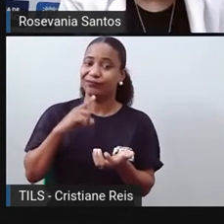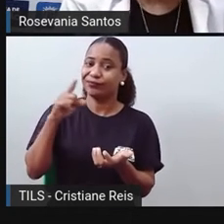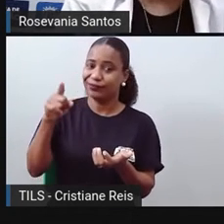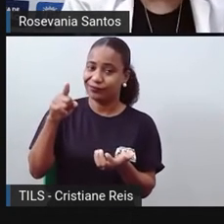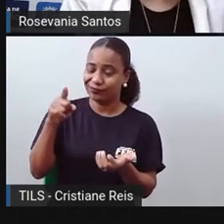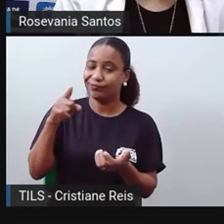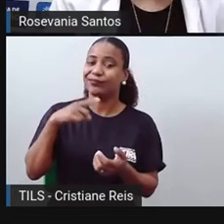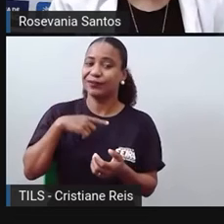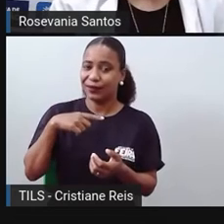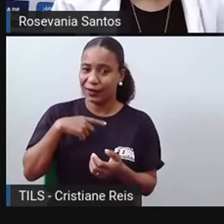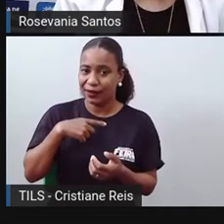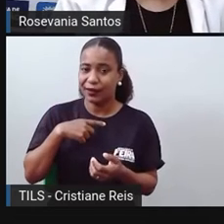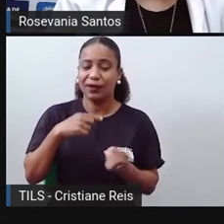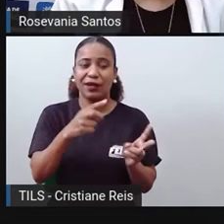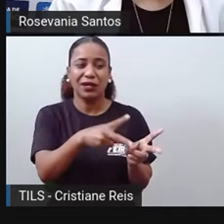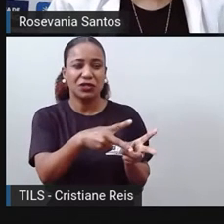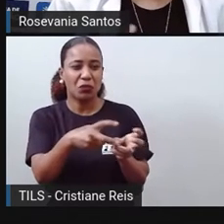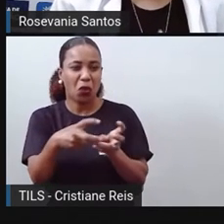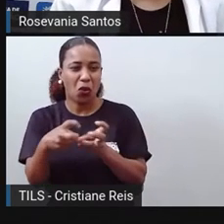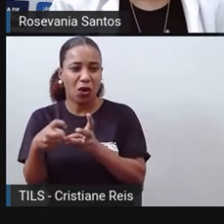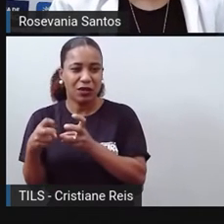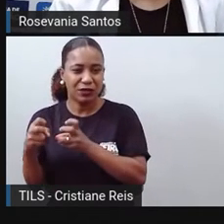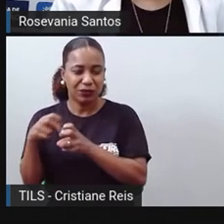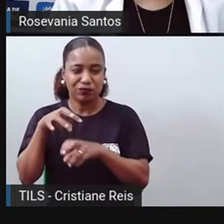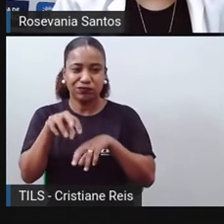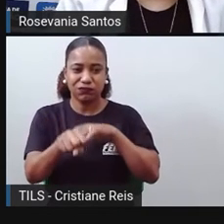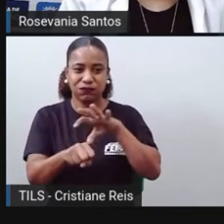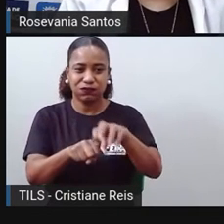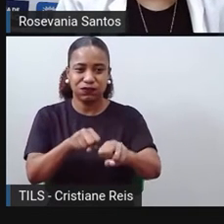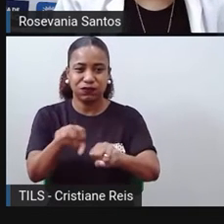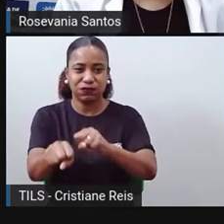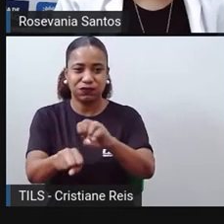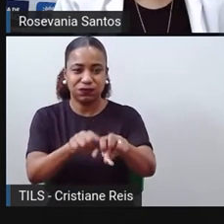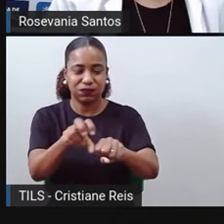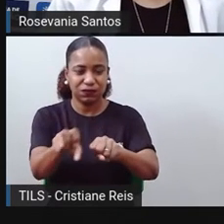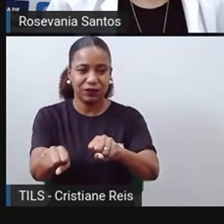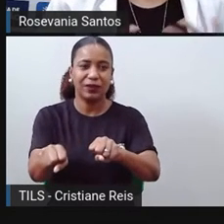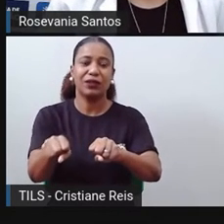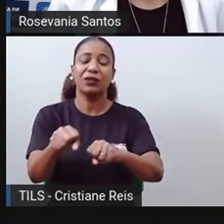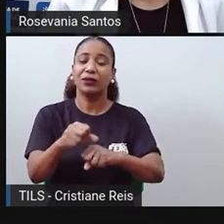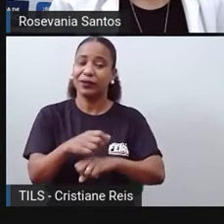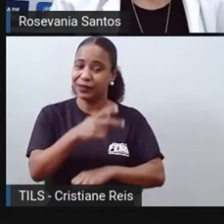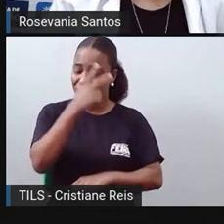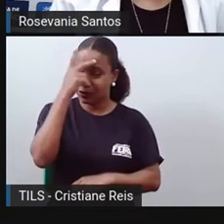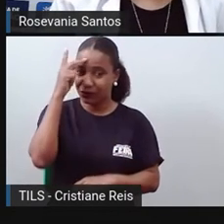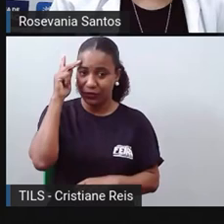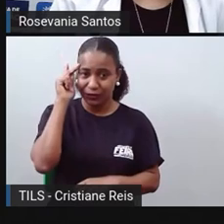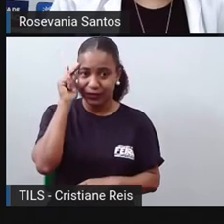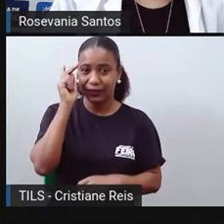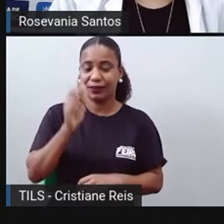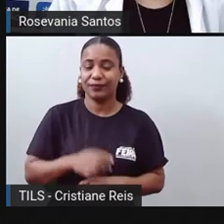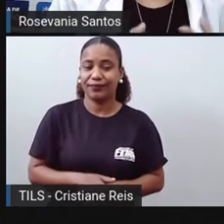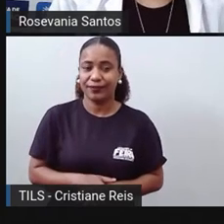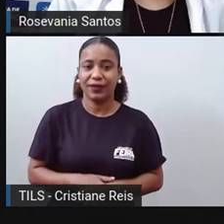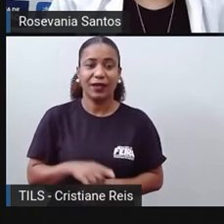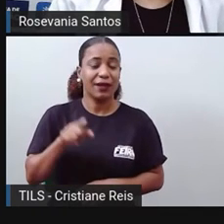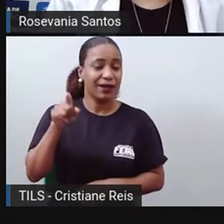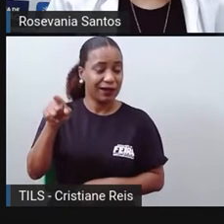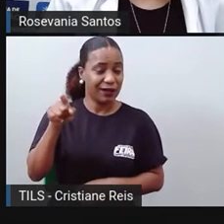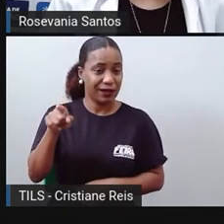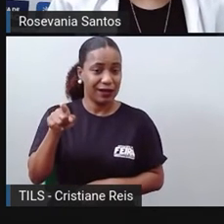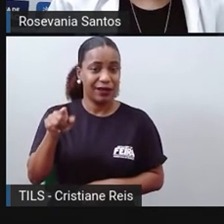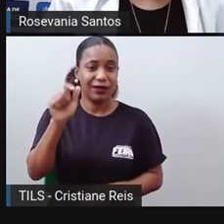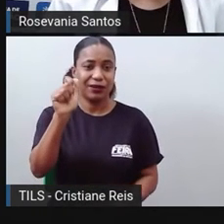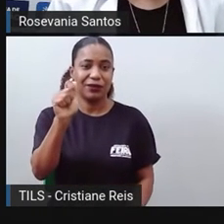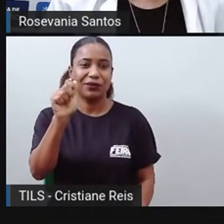da ação humana aí no espaço. Então, bora falar um pouco, né, dessa geopolítica, porque na realidade, né, o espaço do Ártico, ele é um